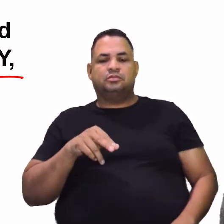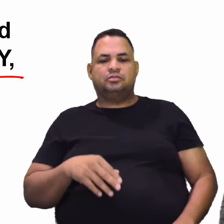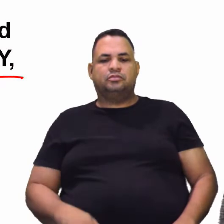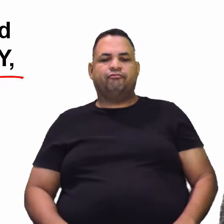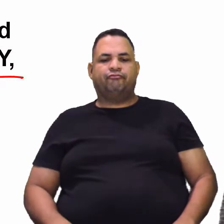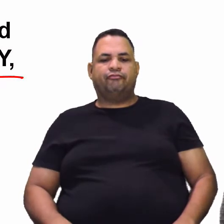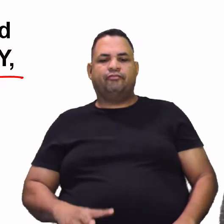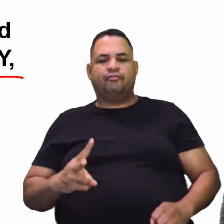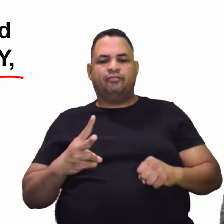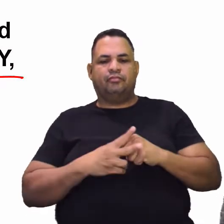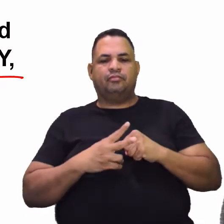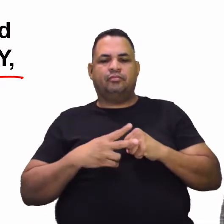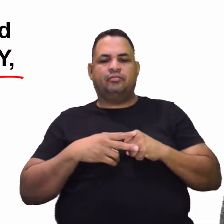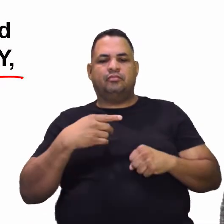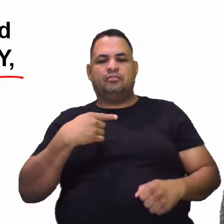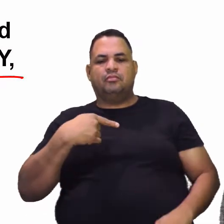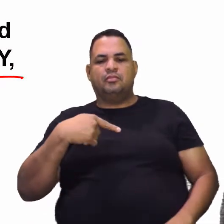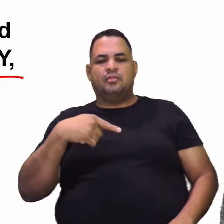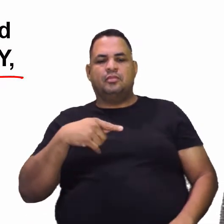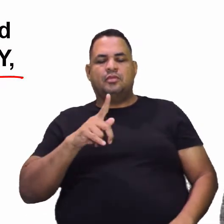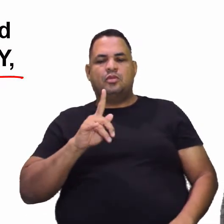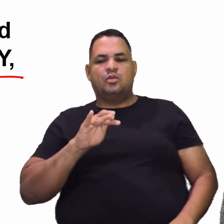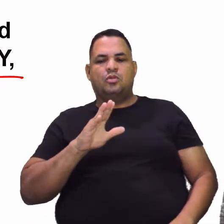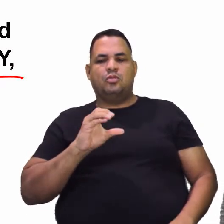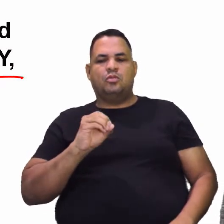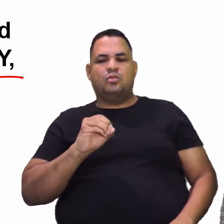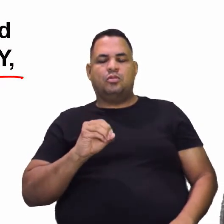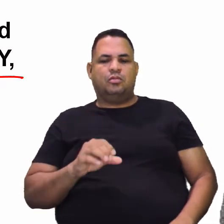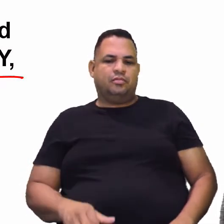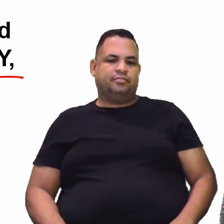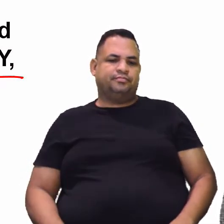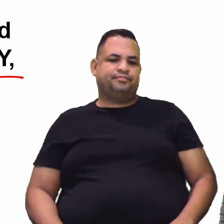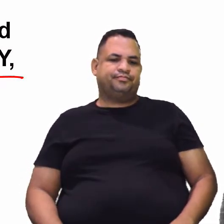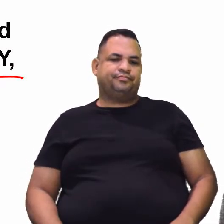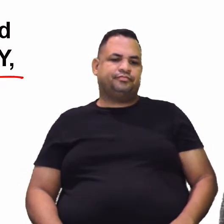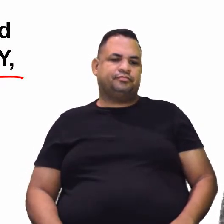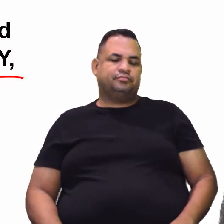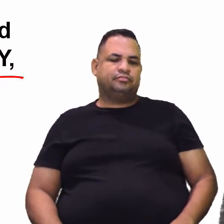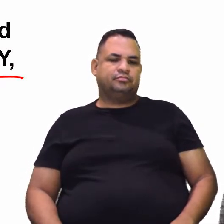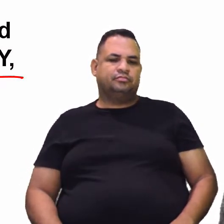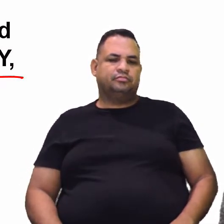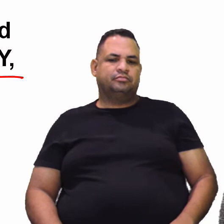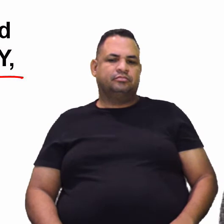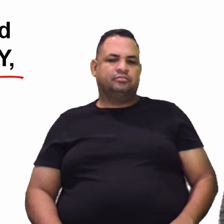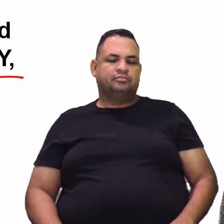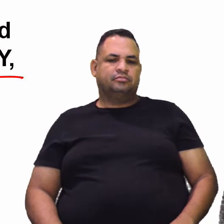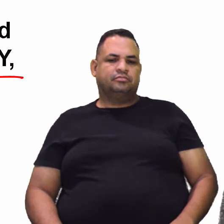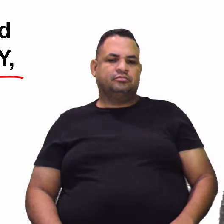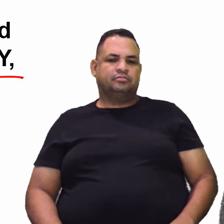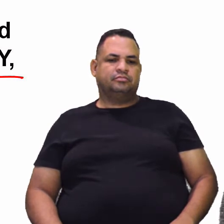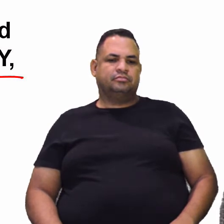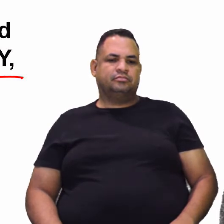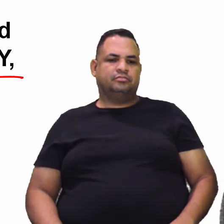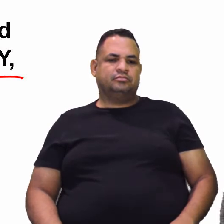verbo go vai ficar da sua forma normal, porque é uma negação. Então, Kelly doesn't